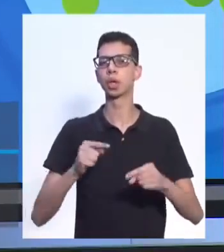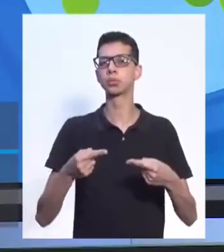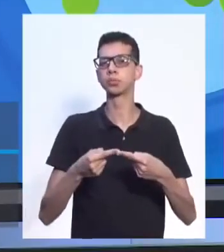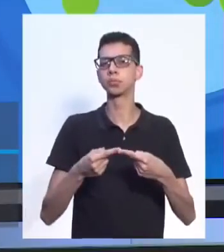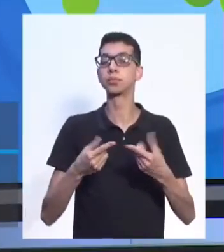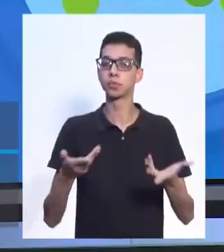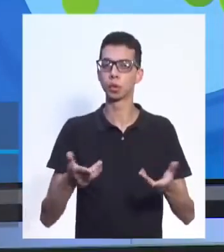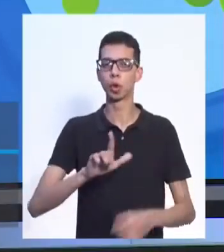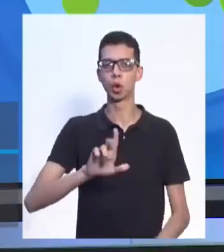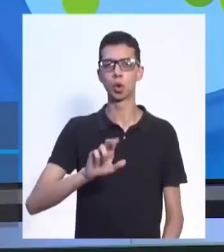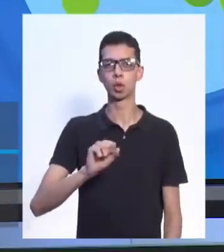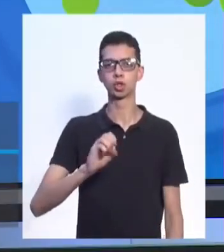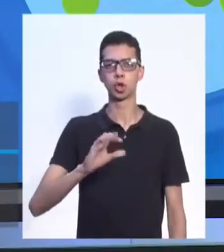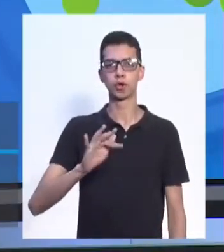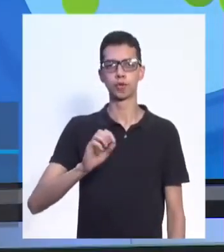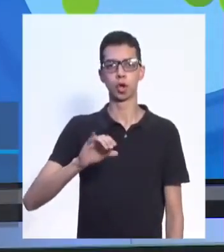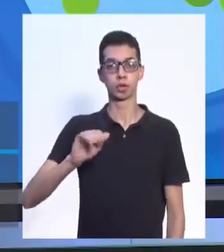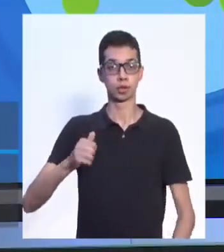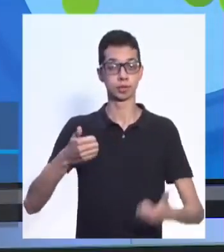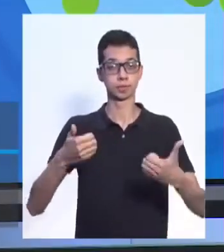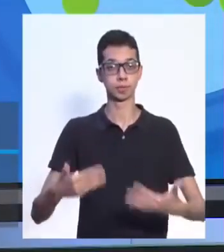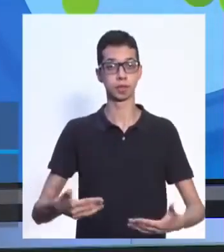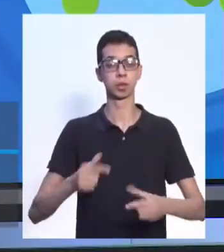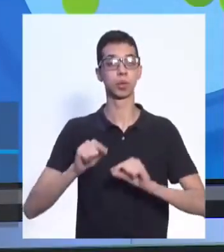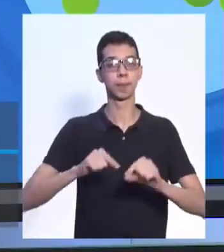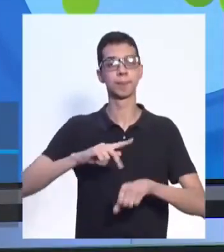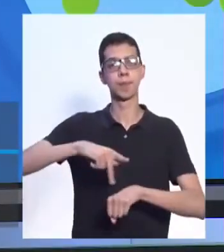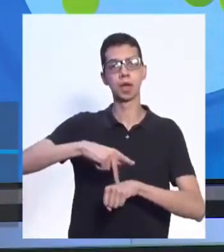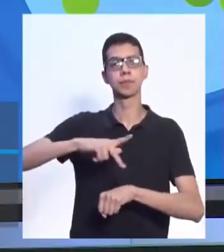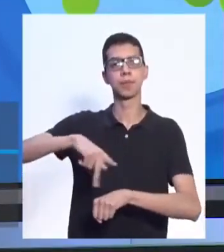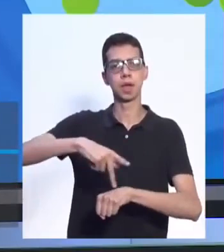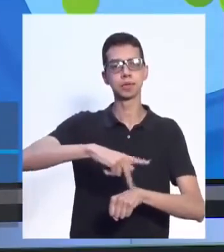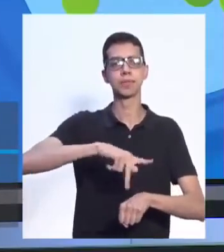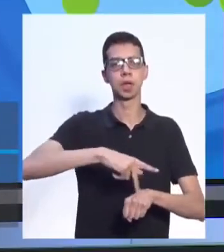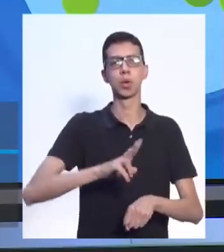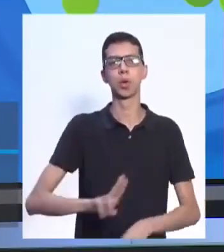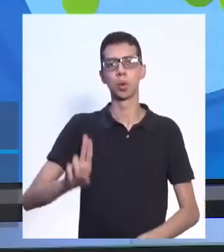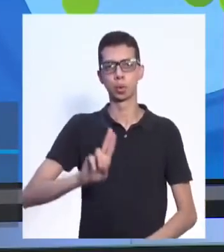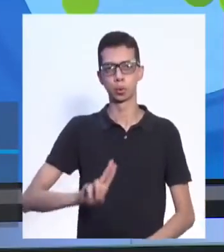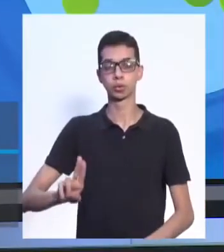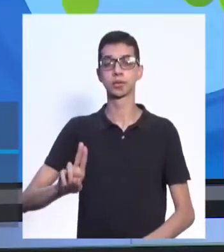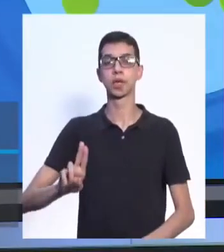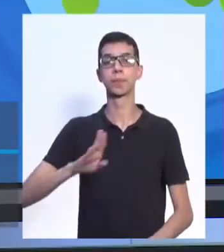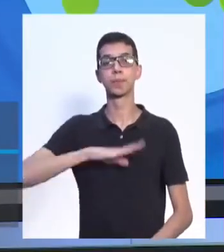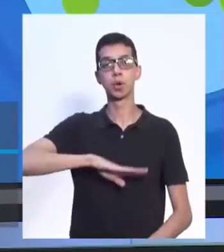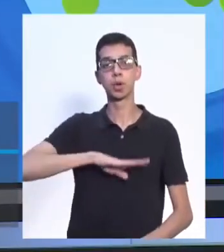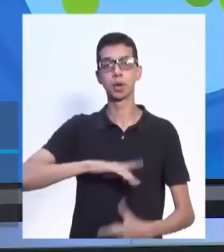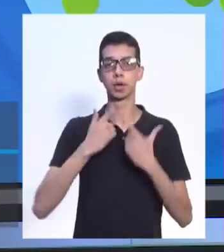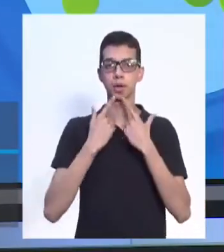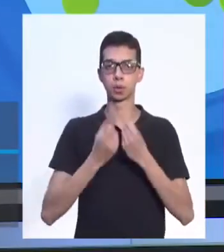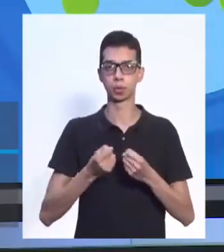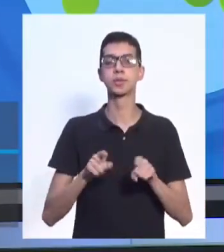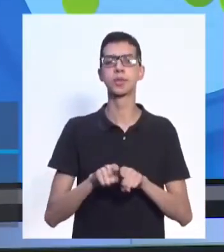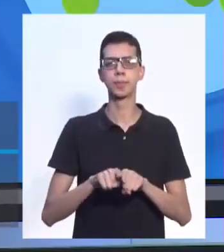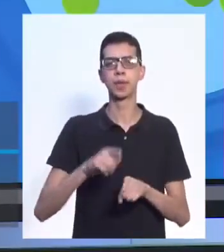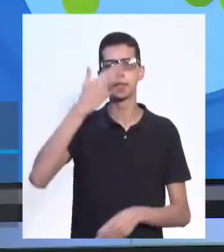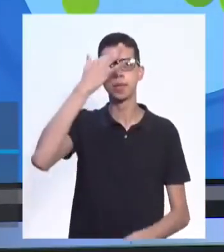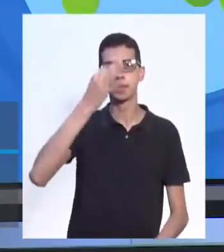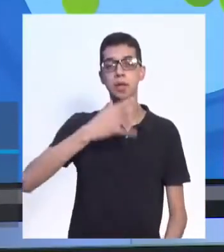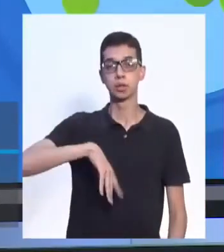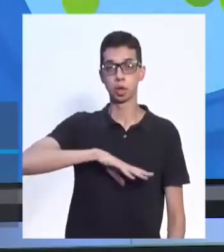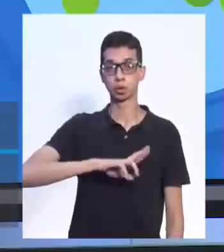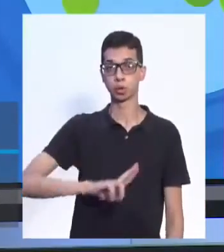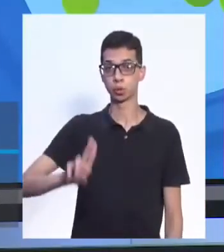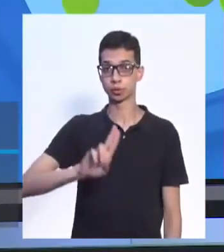a lusofonia ela fala sobre a questão dos países que usam a língua portuguesa e entender que, mesmo que a gente use a mesma